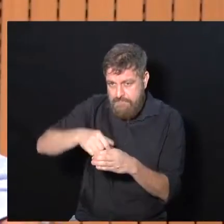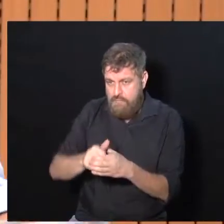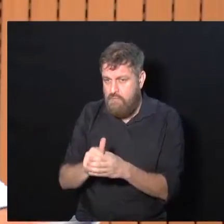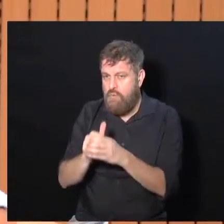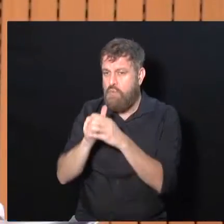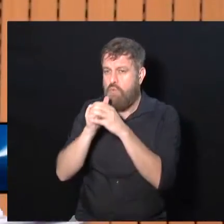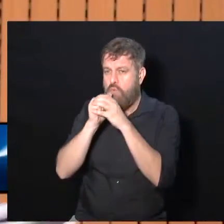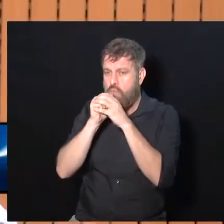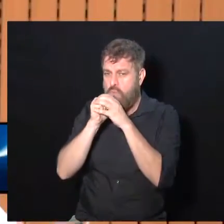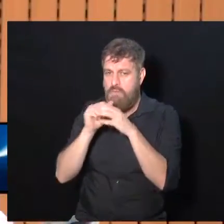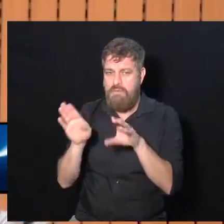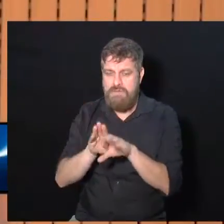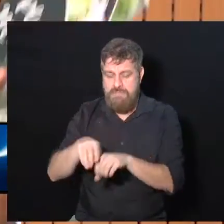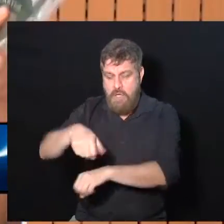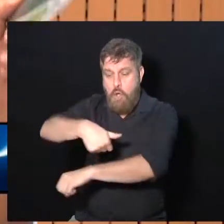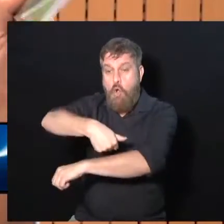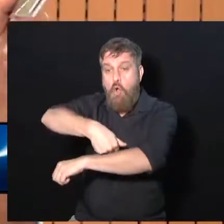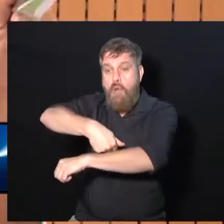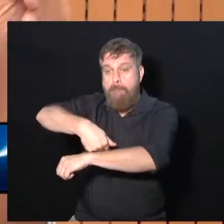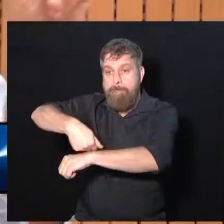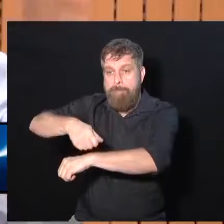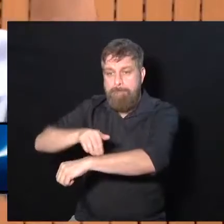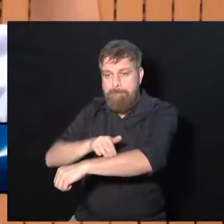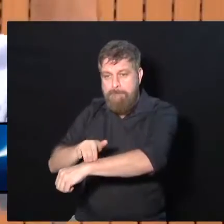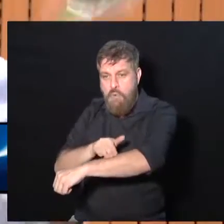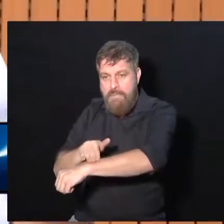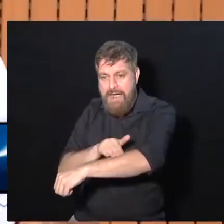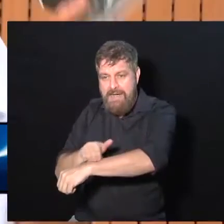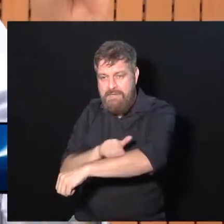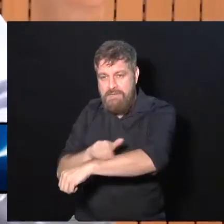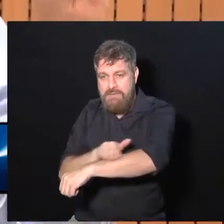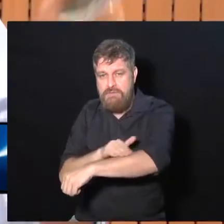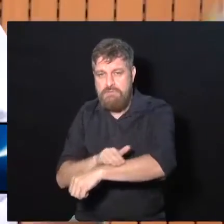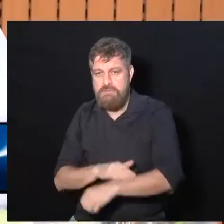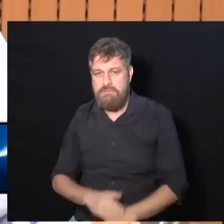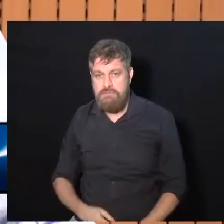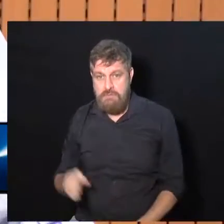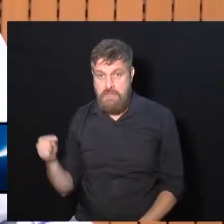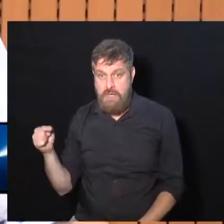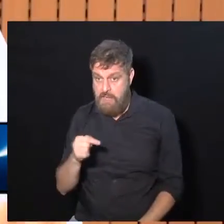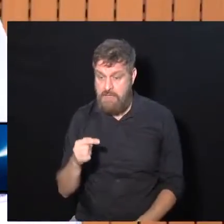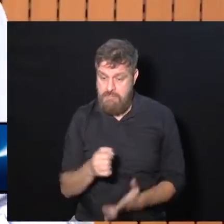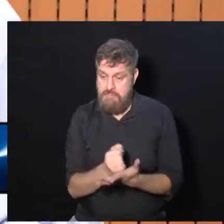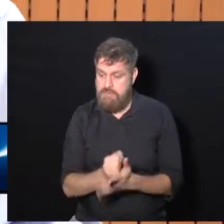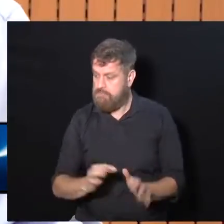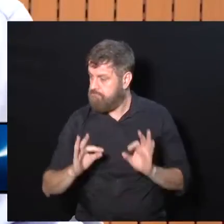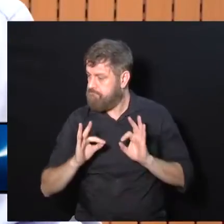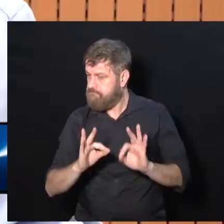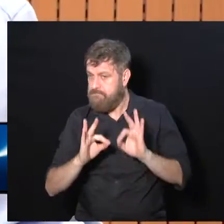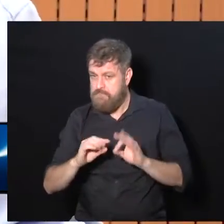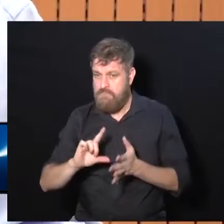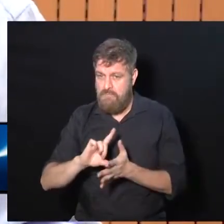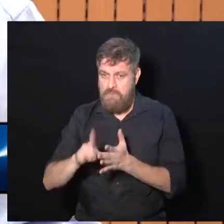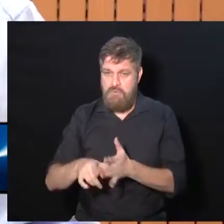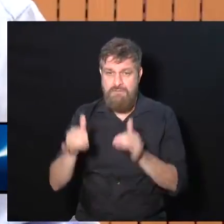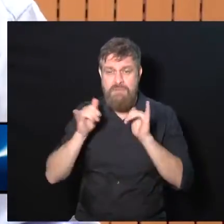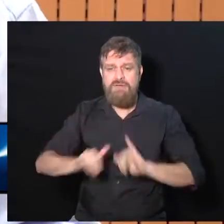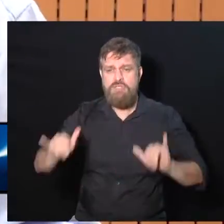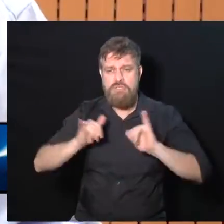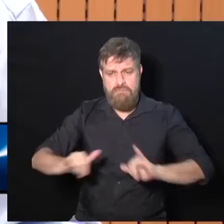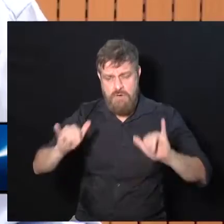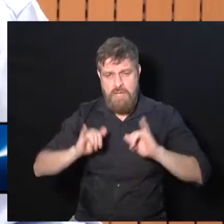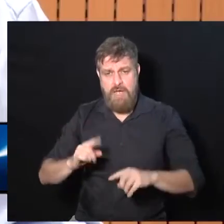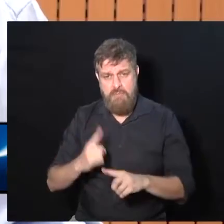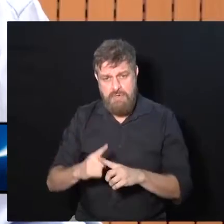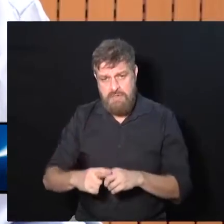como pomada, né? Eu acho que aqui é um santo remédio. Então, depois nós vamos ajudar a divulgar isso, porque eu acho